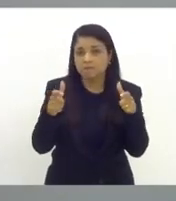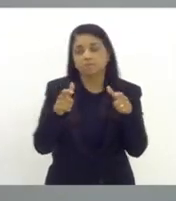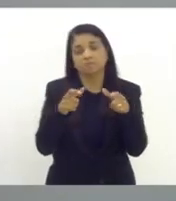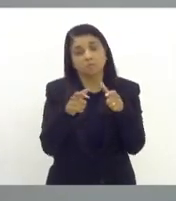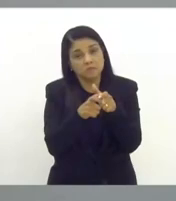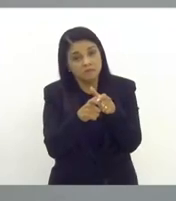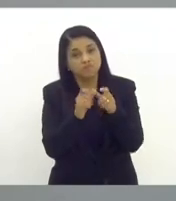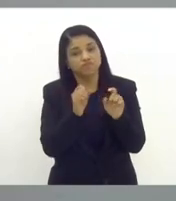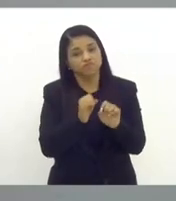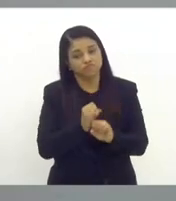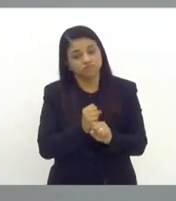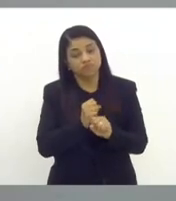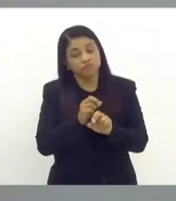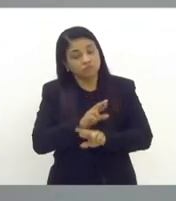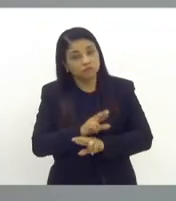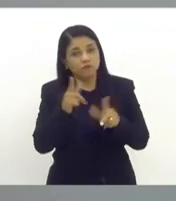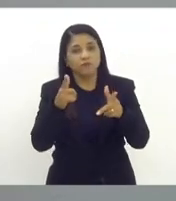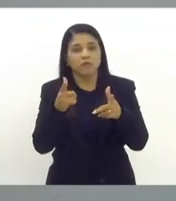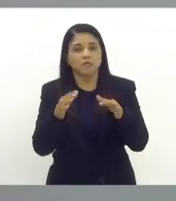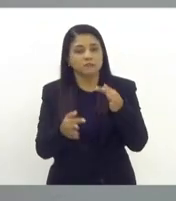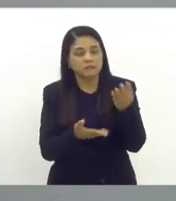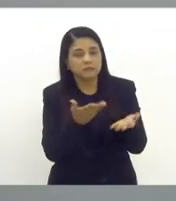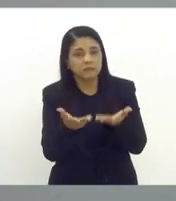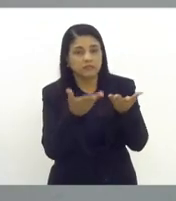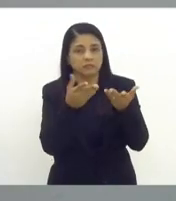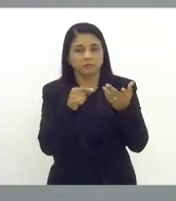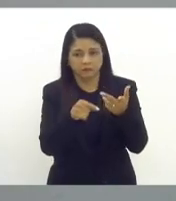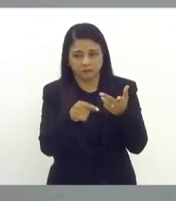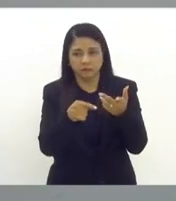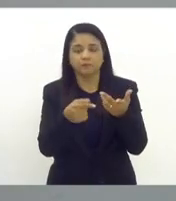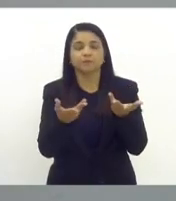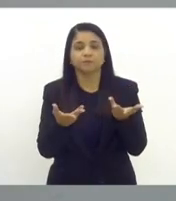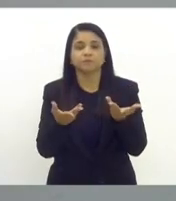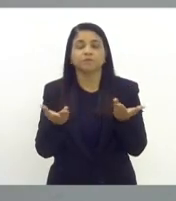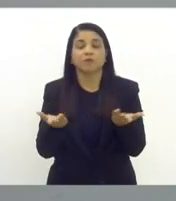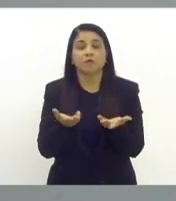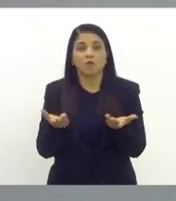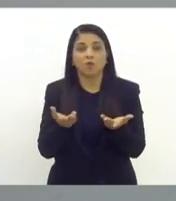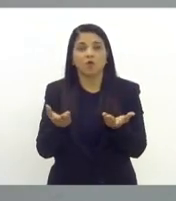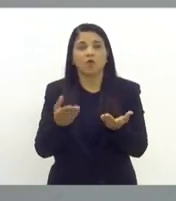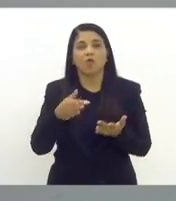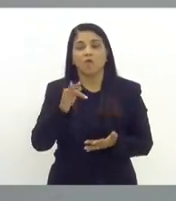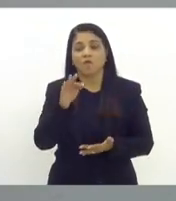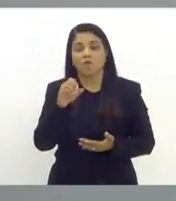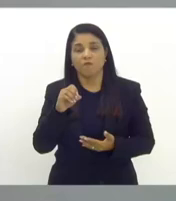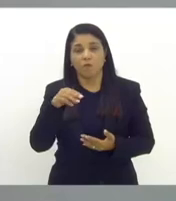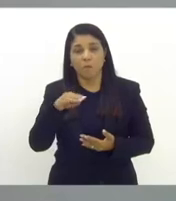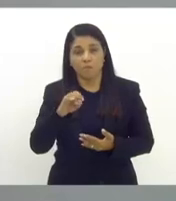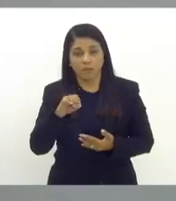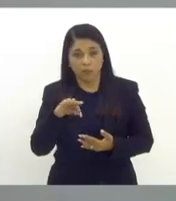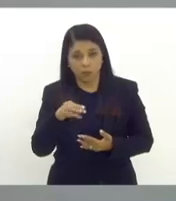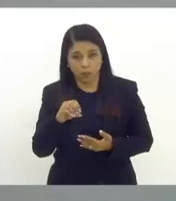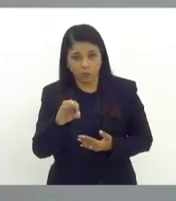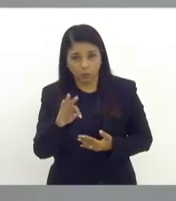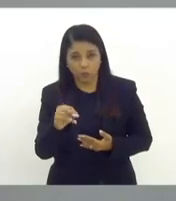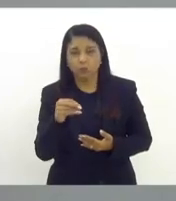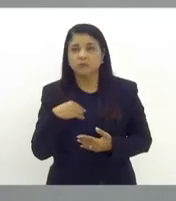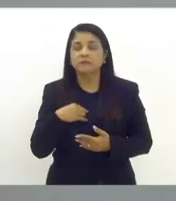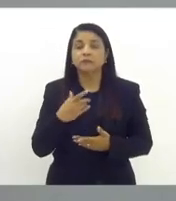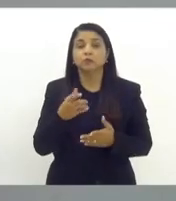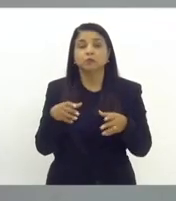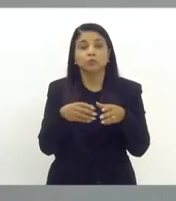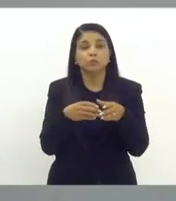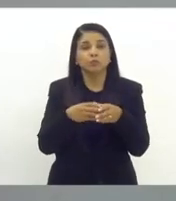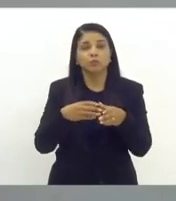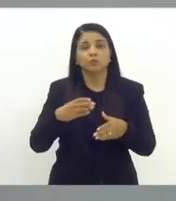é o fomento foi a fala do nosso acho que foi Cadê o menino camisa 7